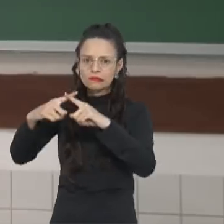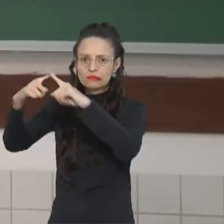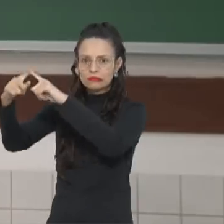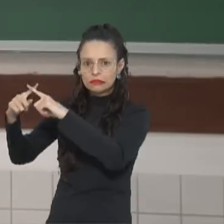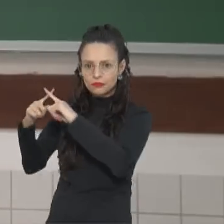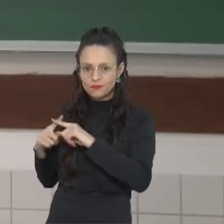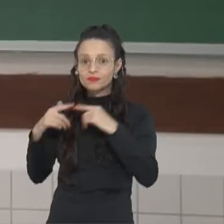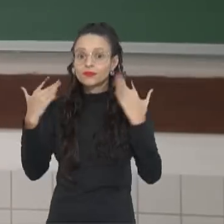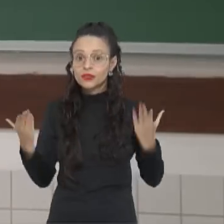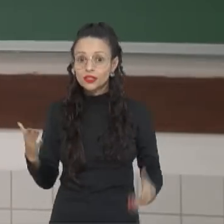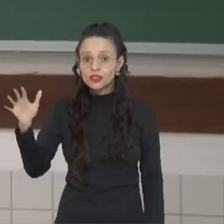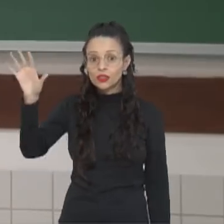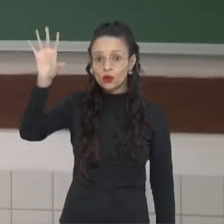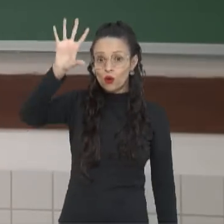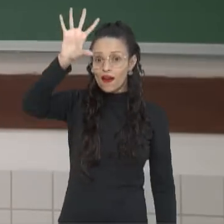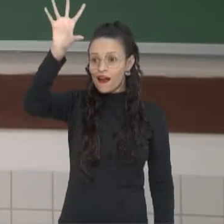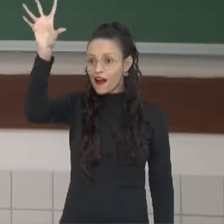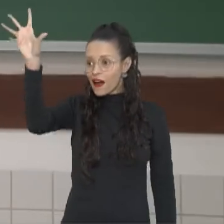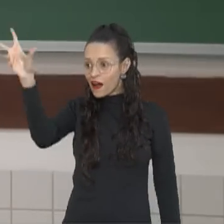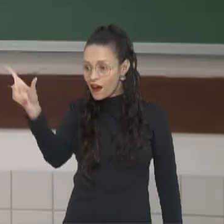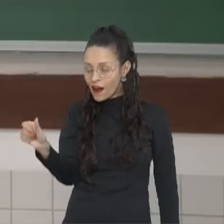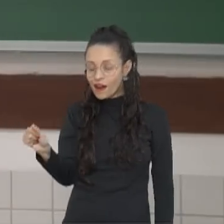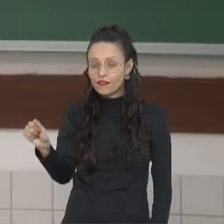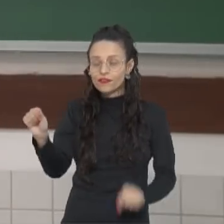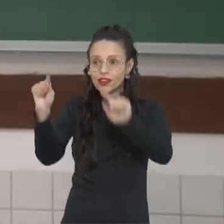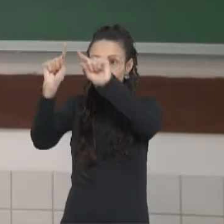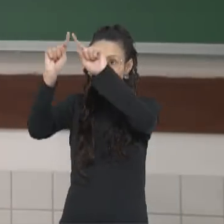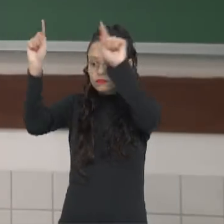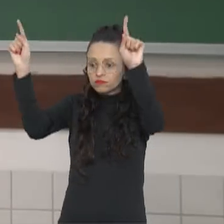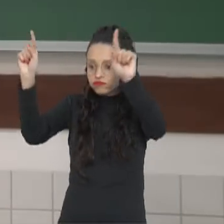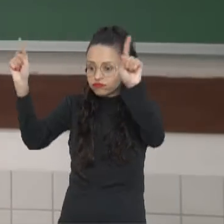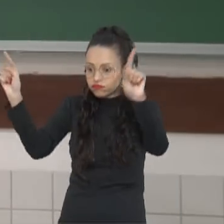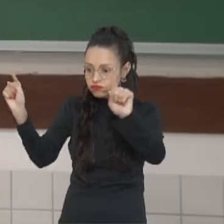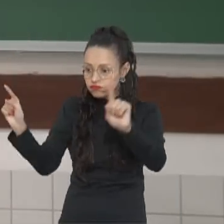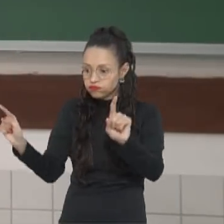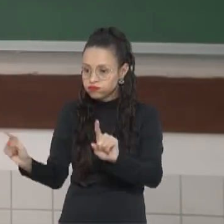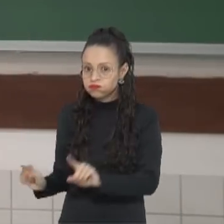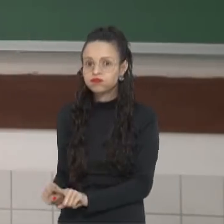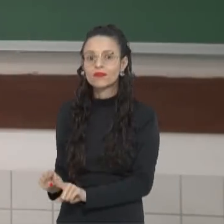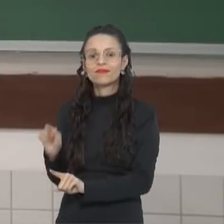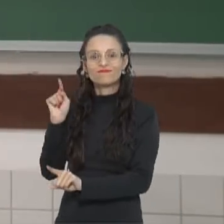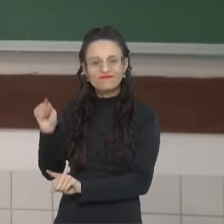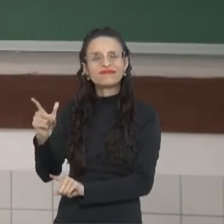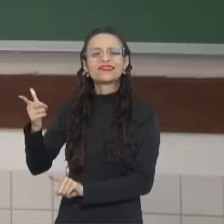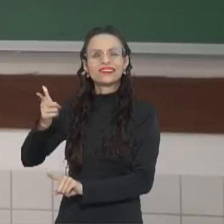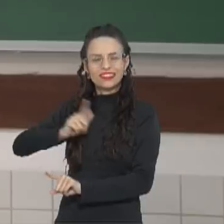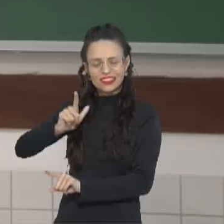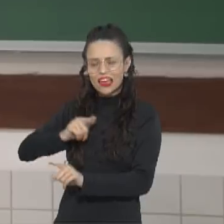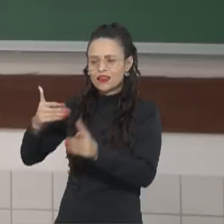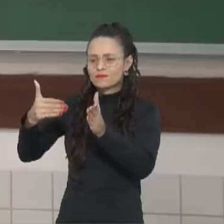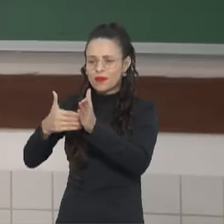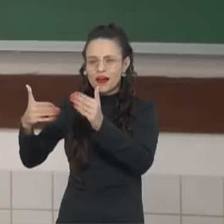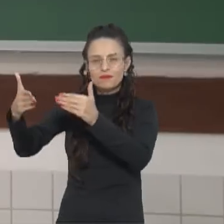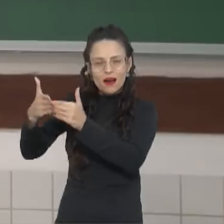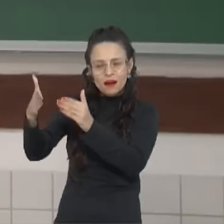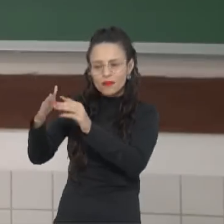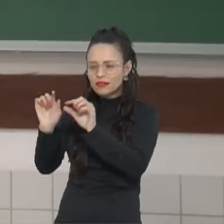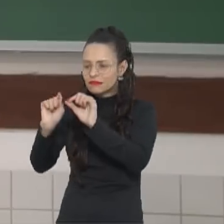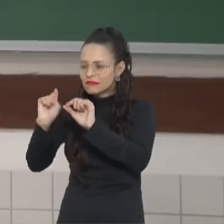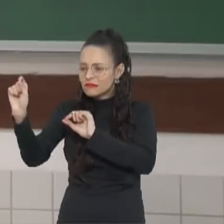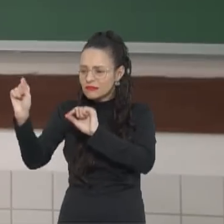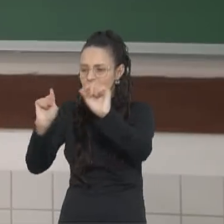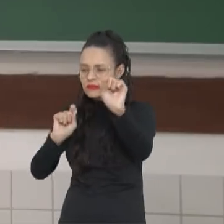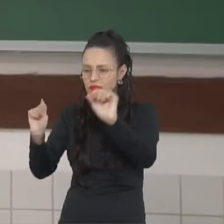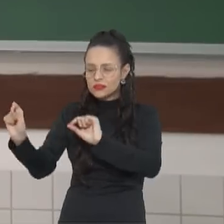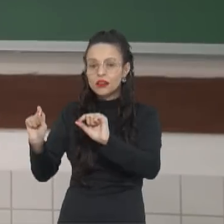Então, a África é muito constante na África a presença dessas fronteiras artificiais